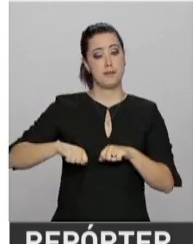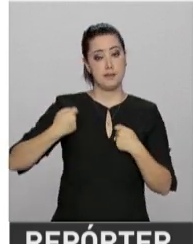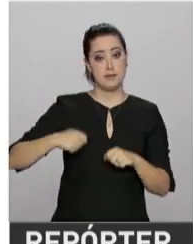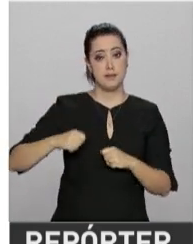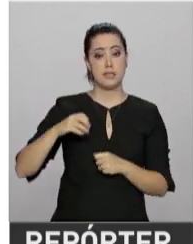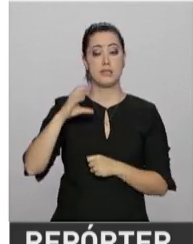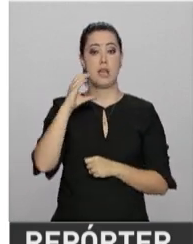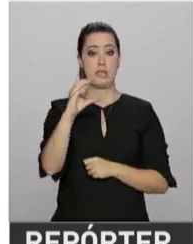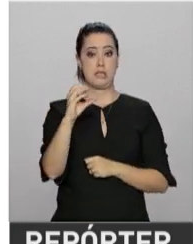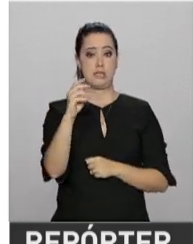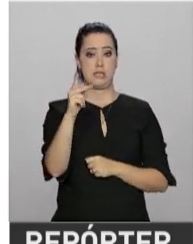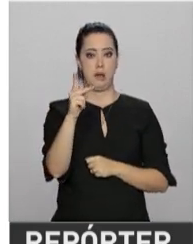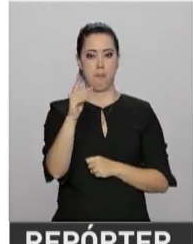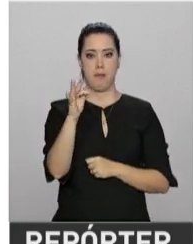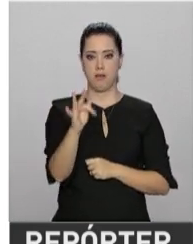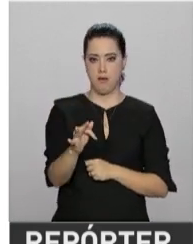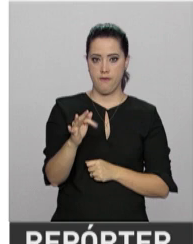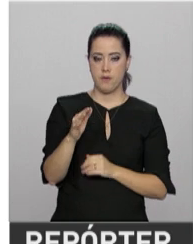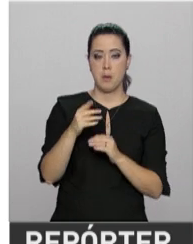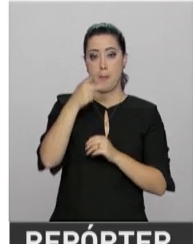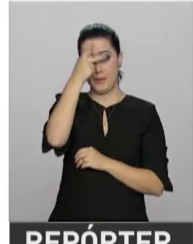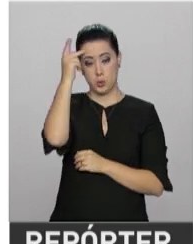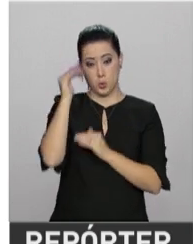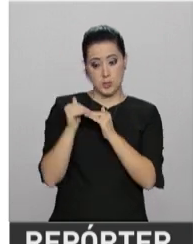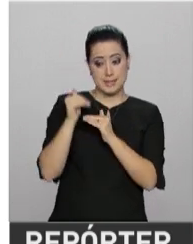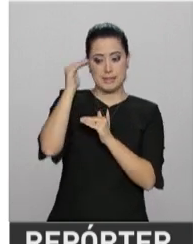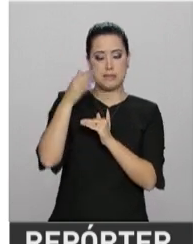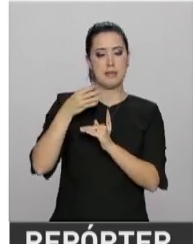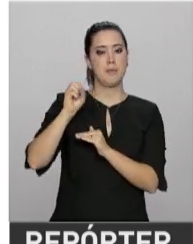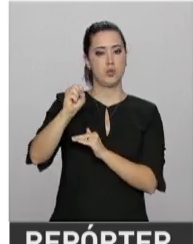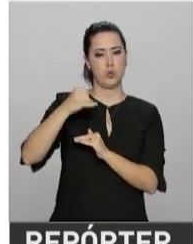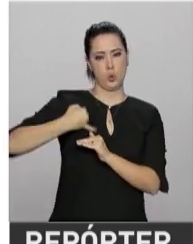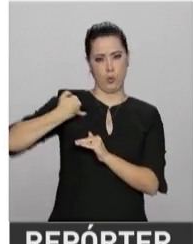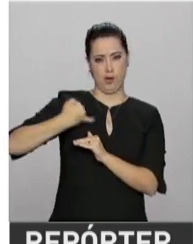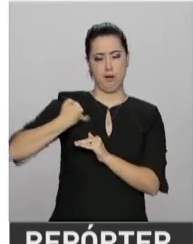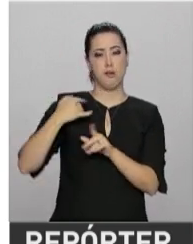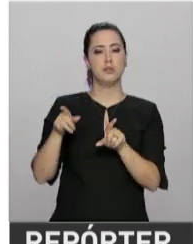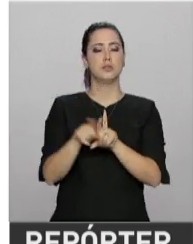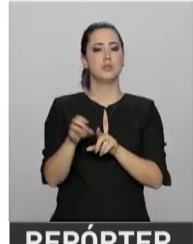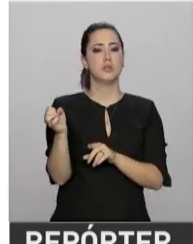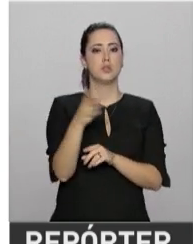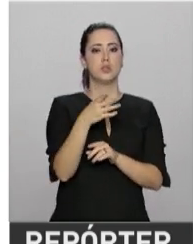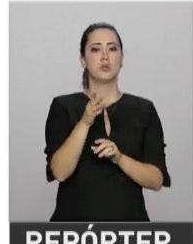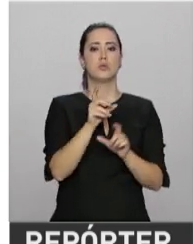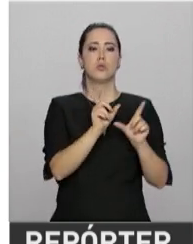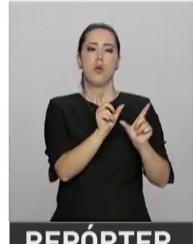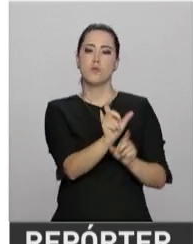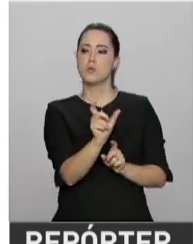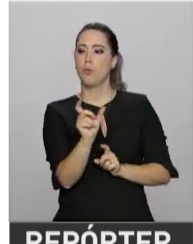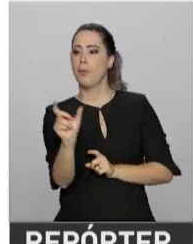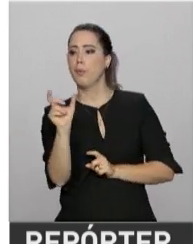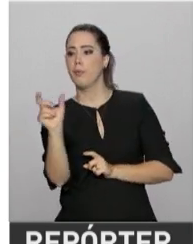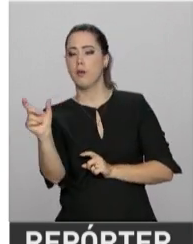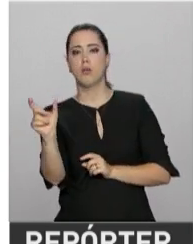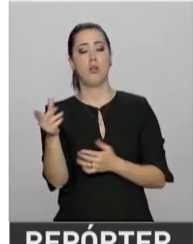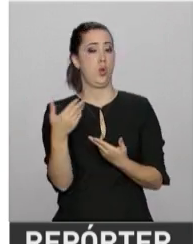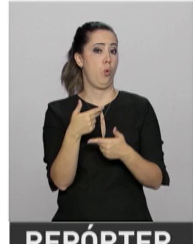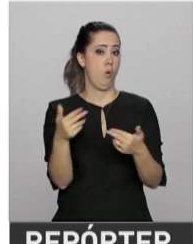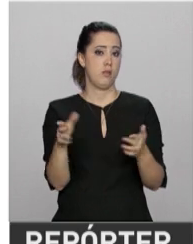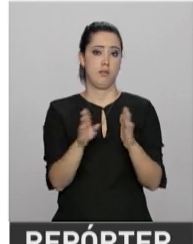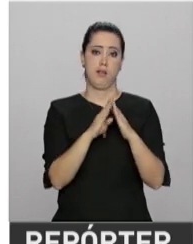de informar o cpf de dependentes com 18 anos ou mais e novos campos para informações relacionados a imóveis